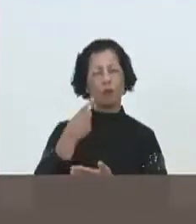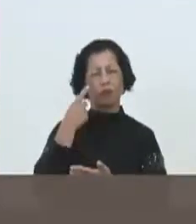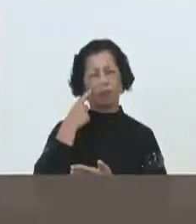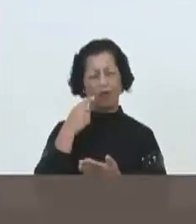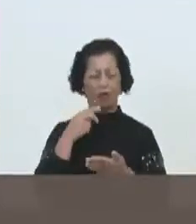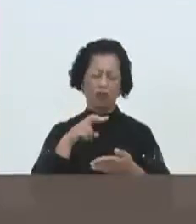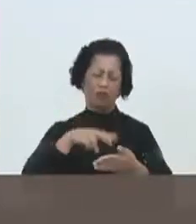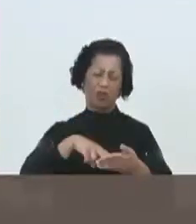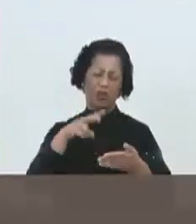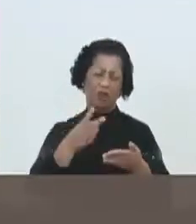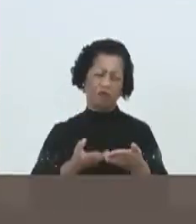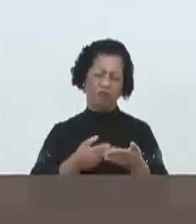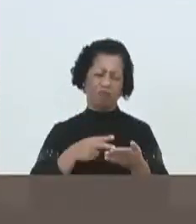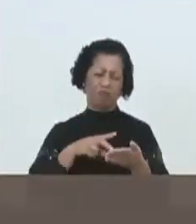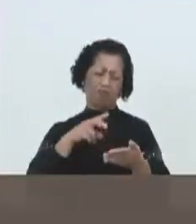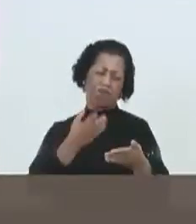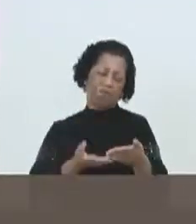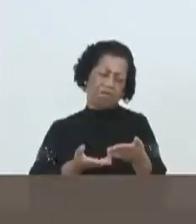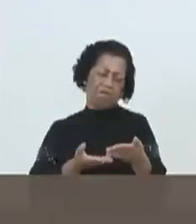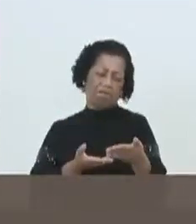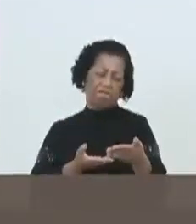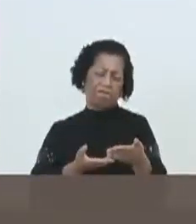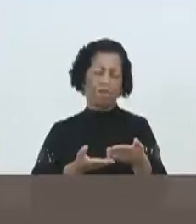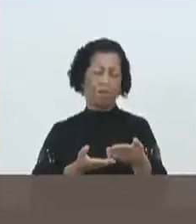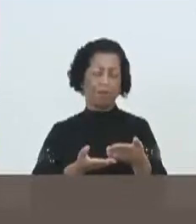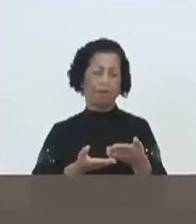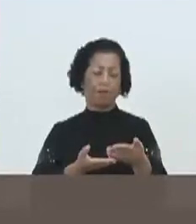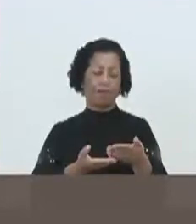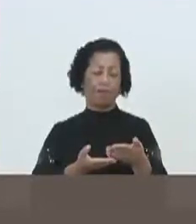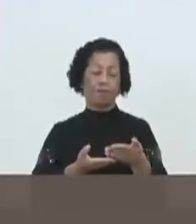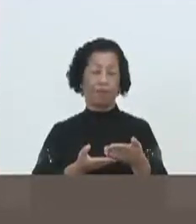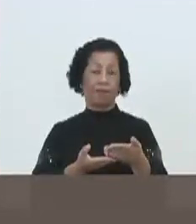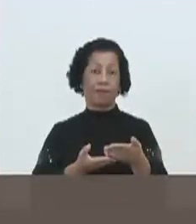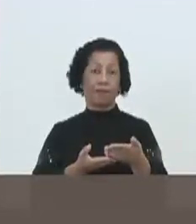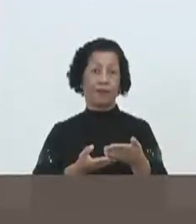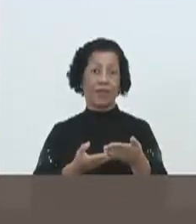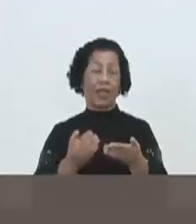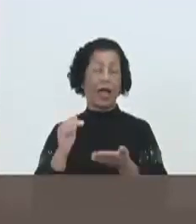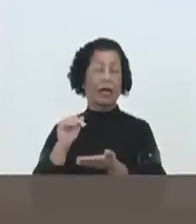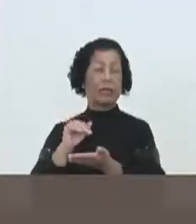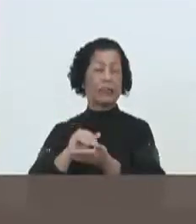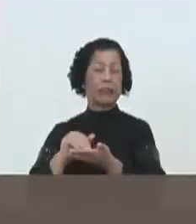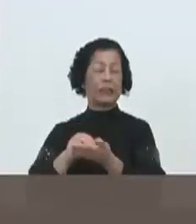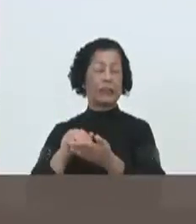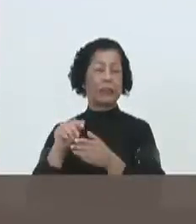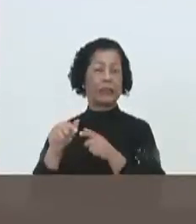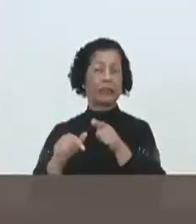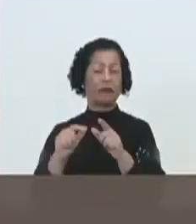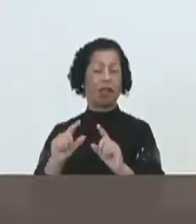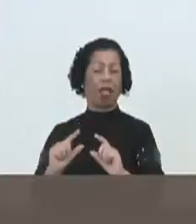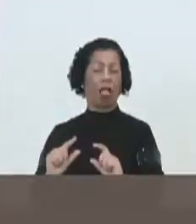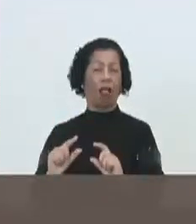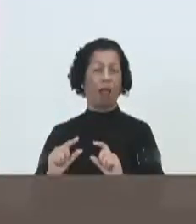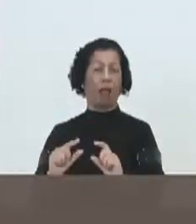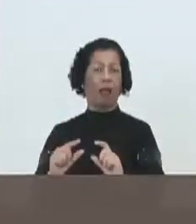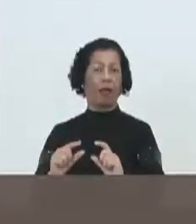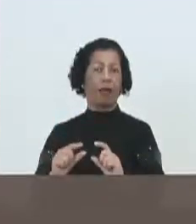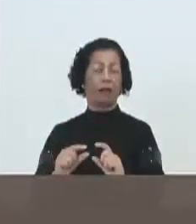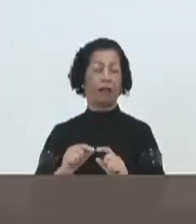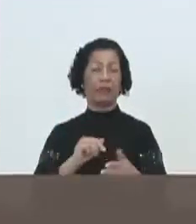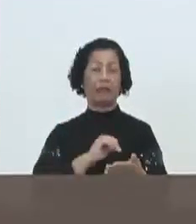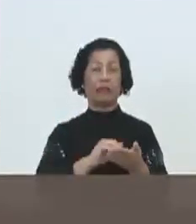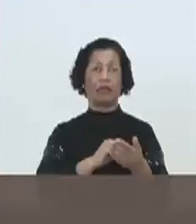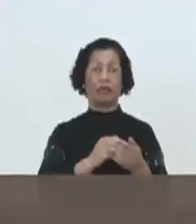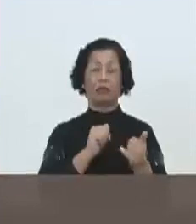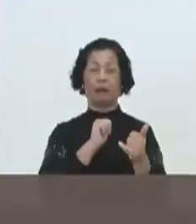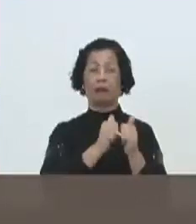não sei se eu tô vendo bem Mas a secretaria de trabalho é mínima a de esporte um